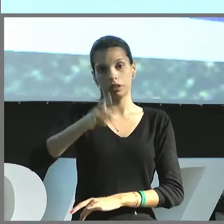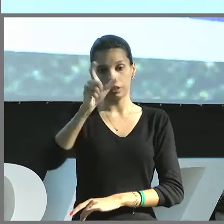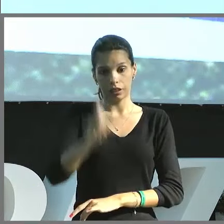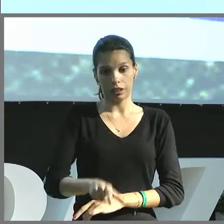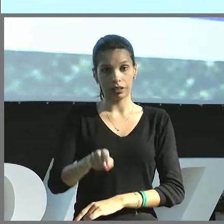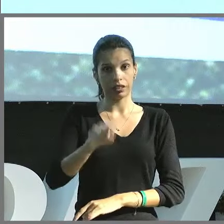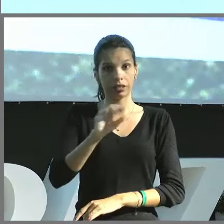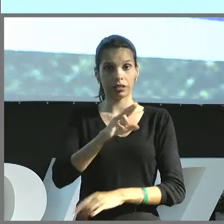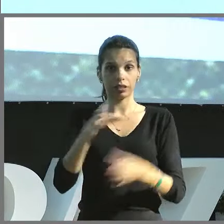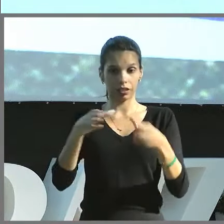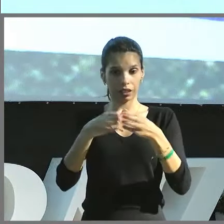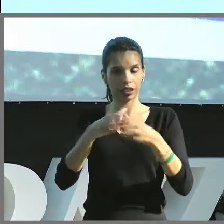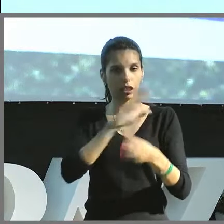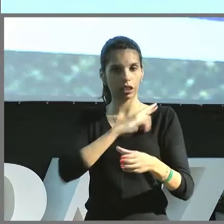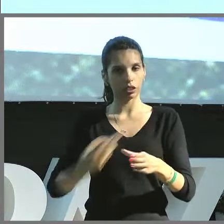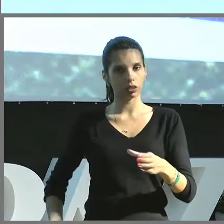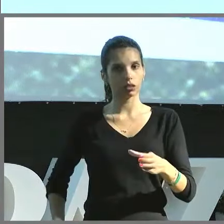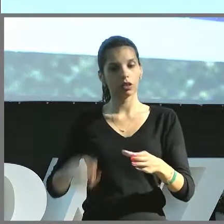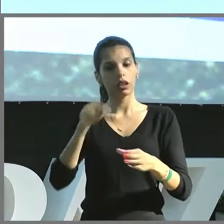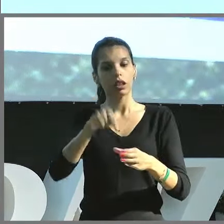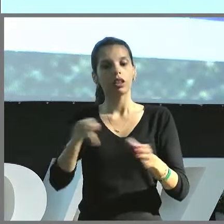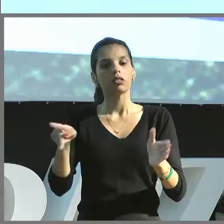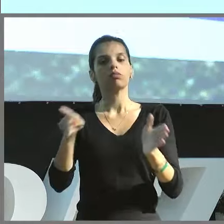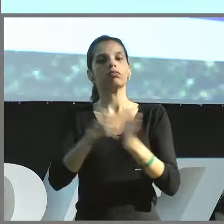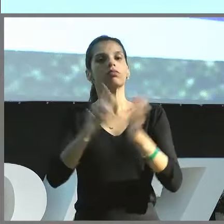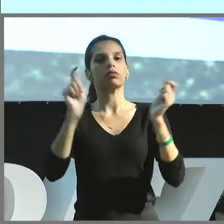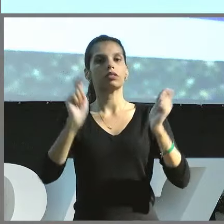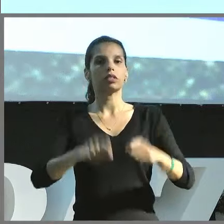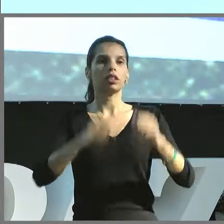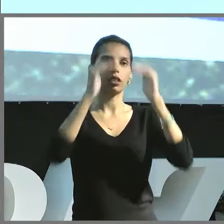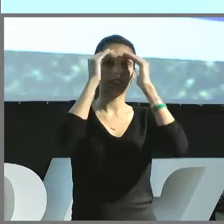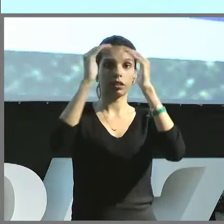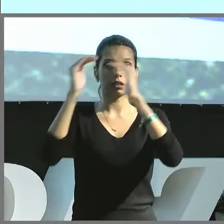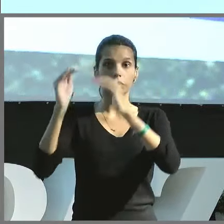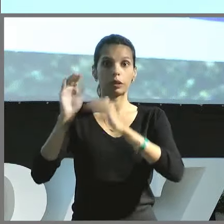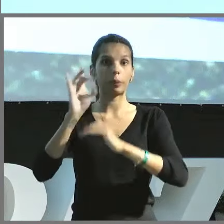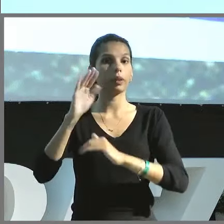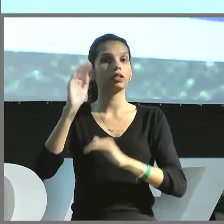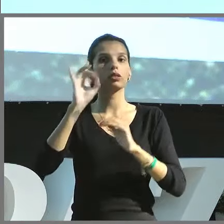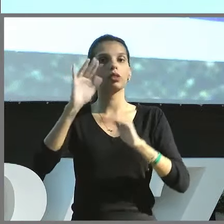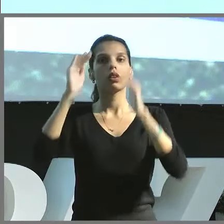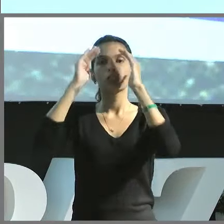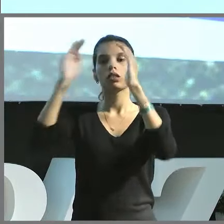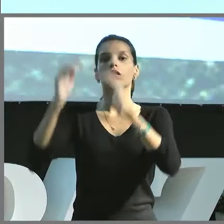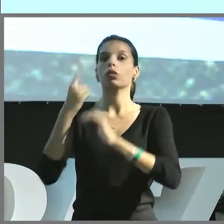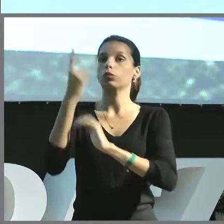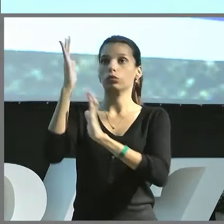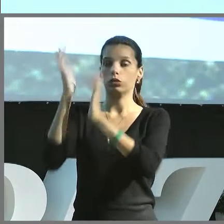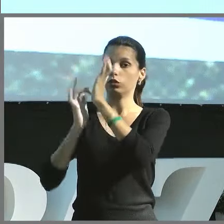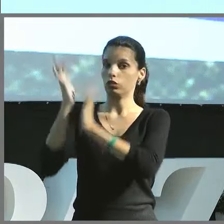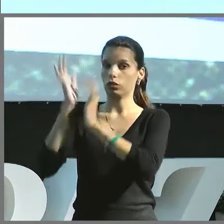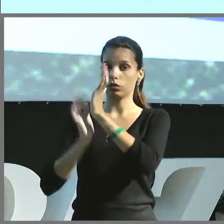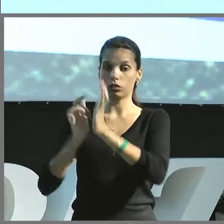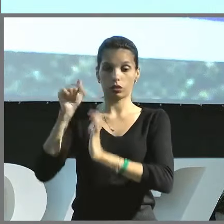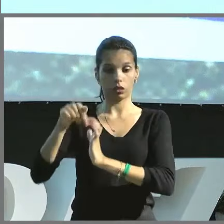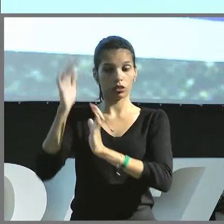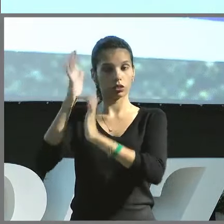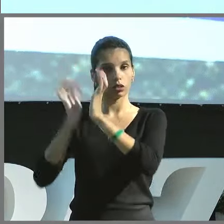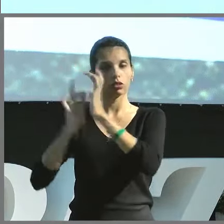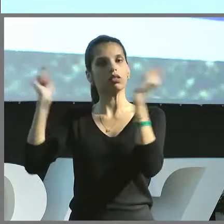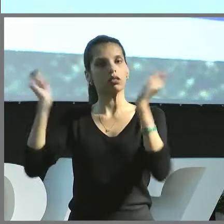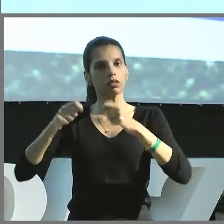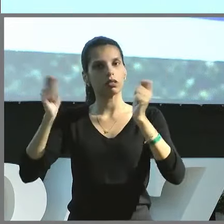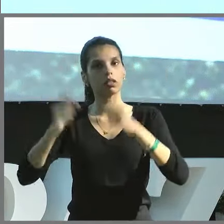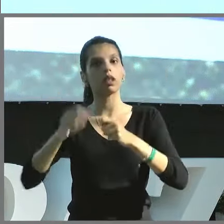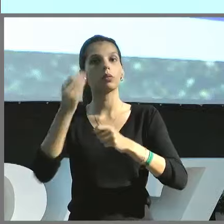centurião, habituado às ordens, reconhecendo em Jesus a sua autoridade, sabia que Jesus poderia curar